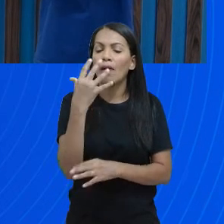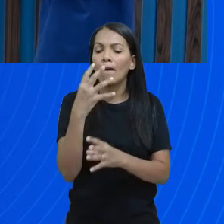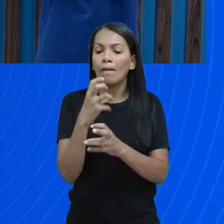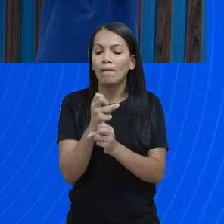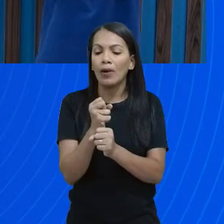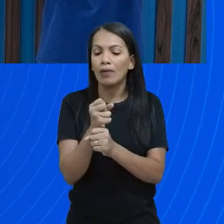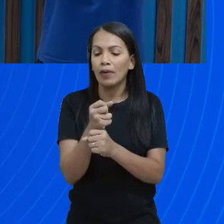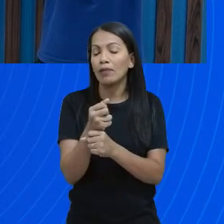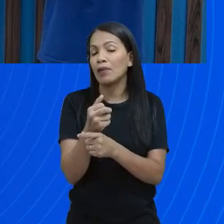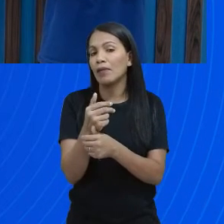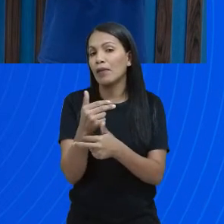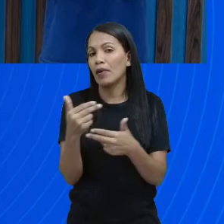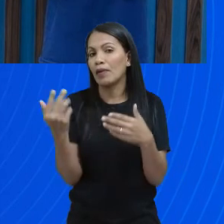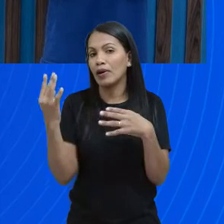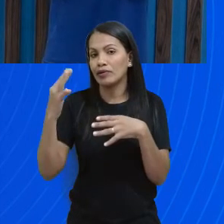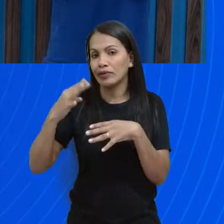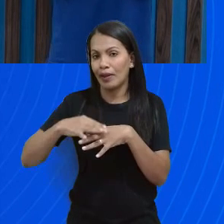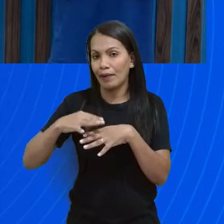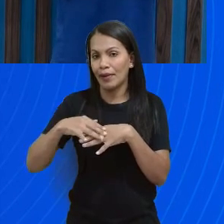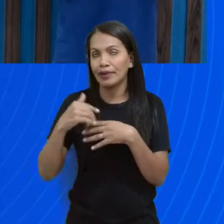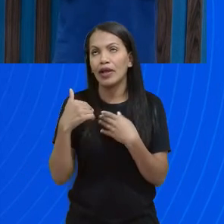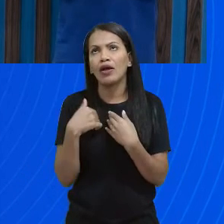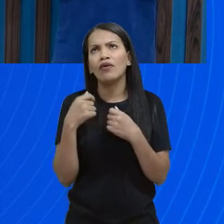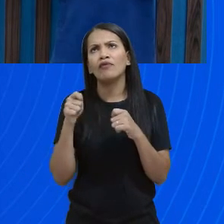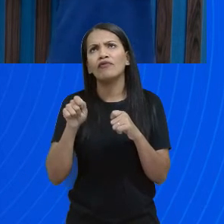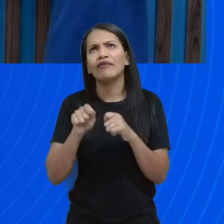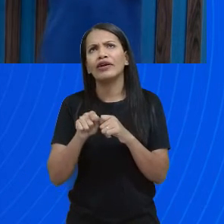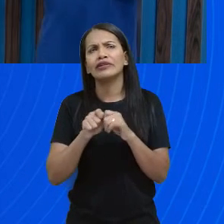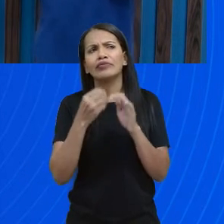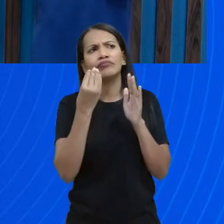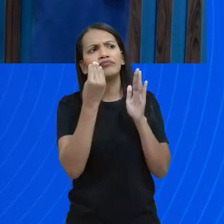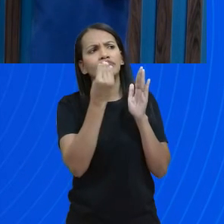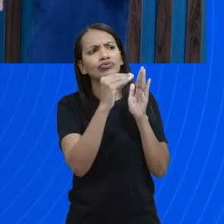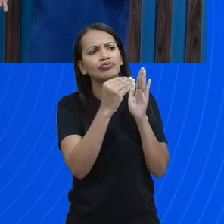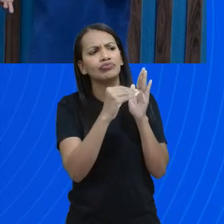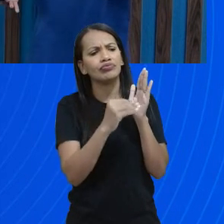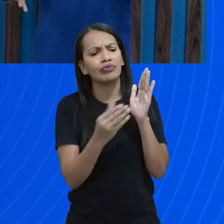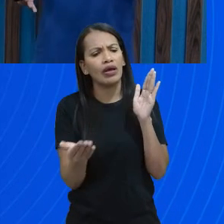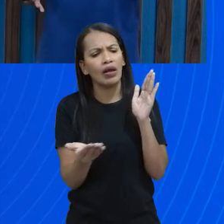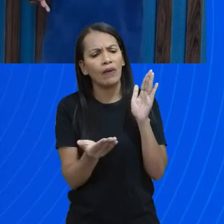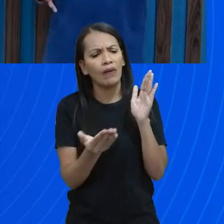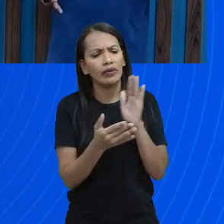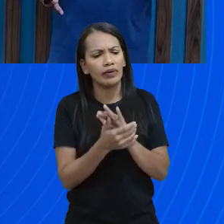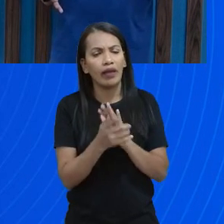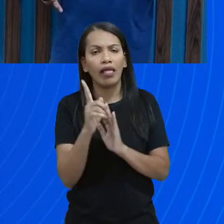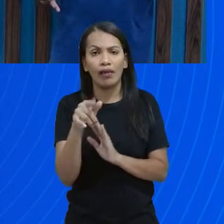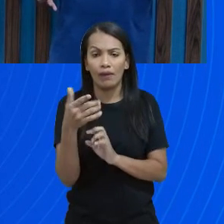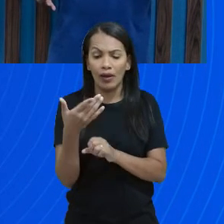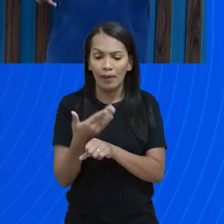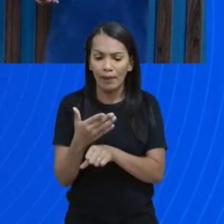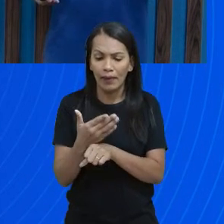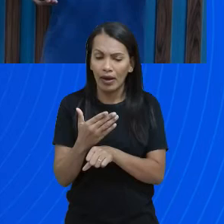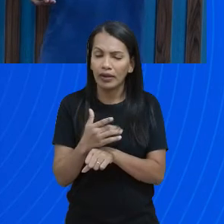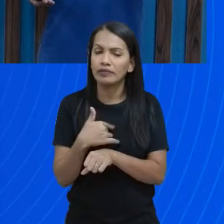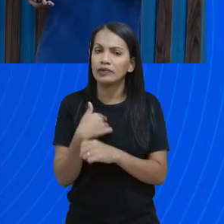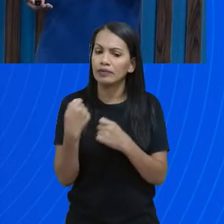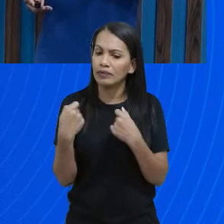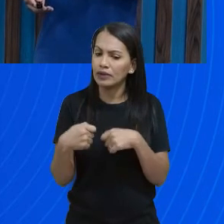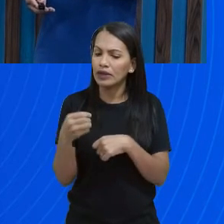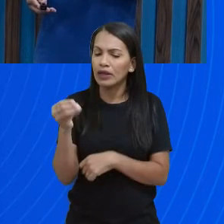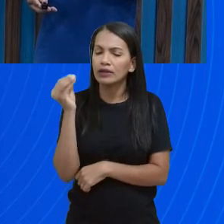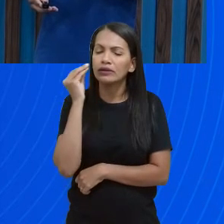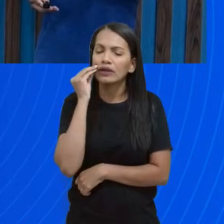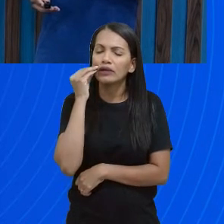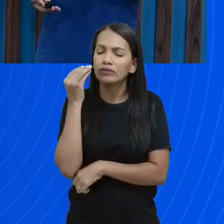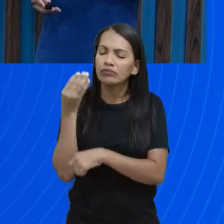problema, em que situação eu vou aplicar essas fórmulas específicas. Isso aí é uma prática que você vai ter aí